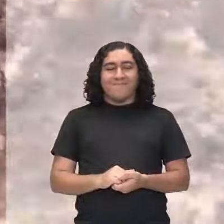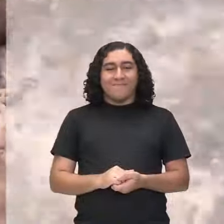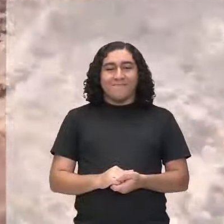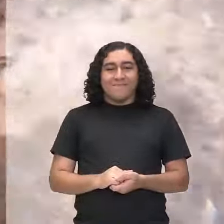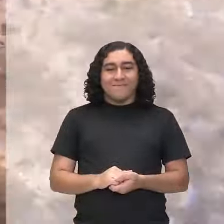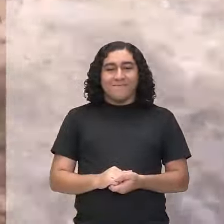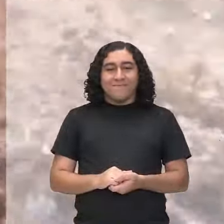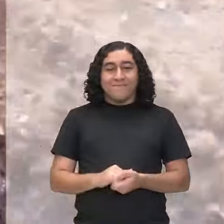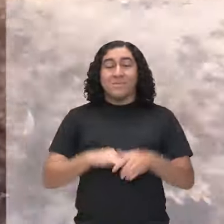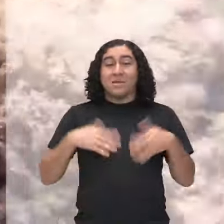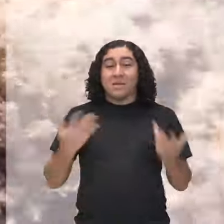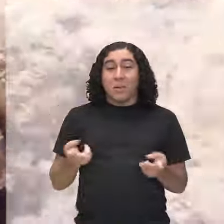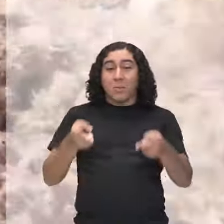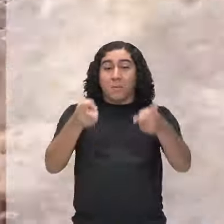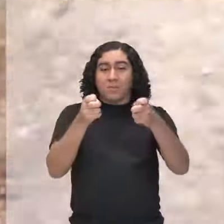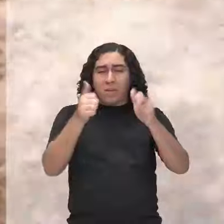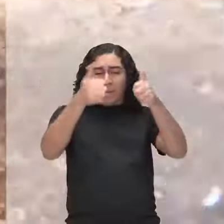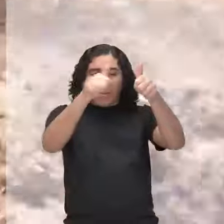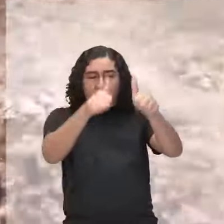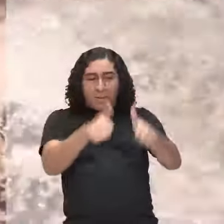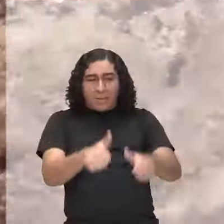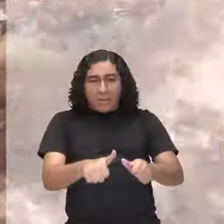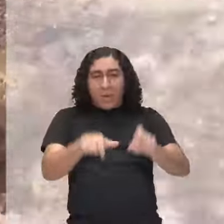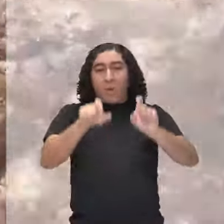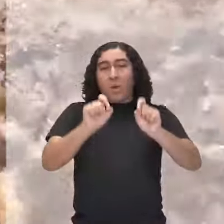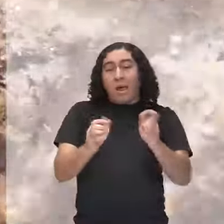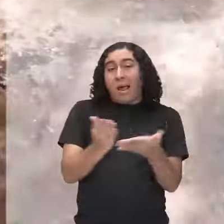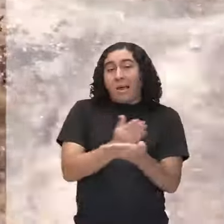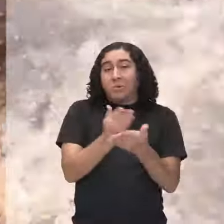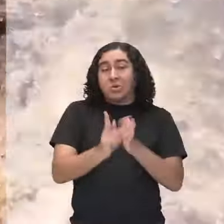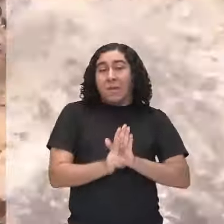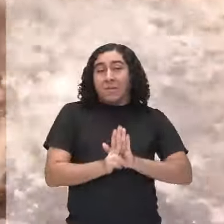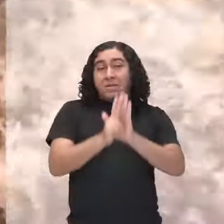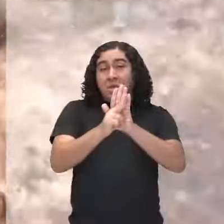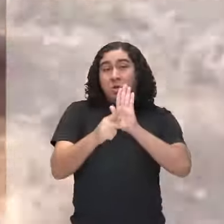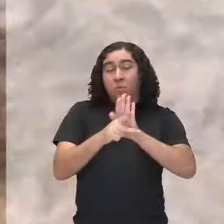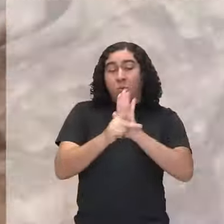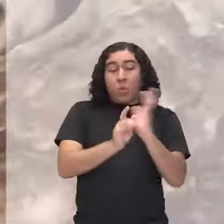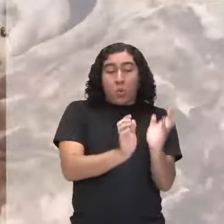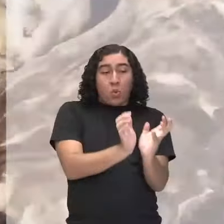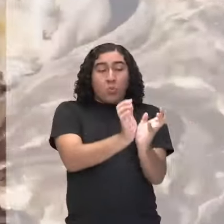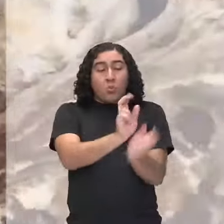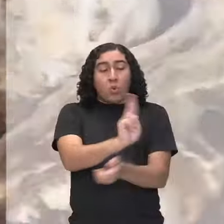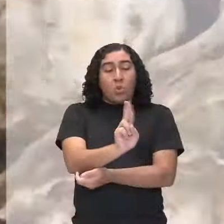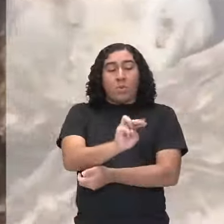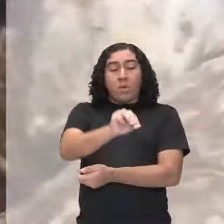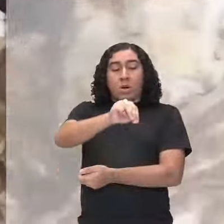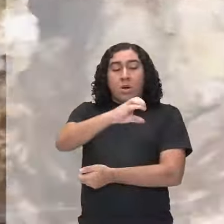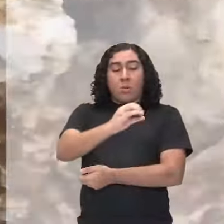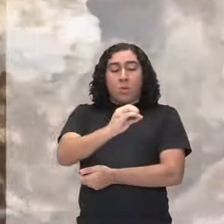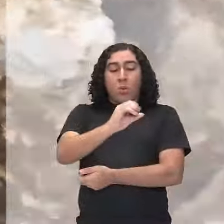Então, vocês podem observar aí alguns representantes dos moluscos da nossa aula de hoje e